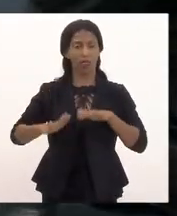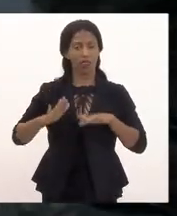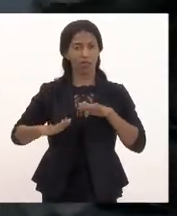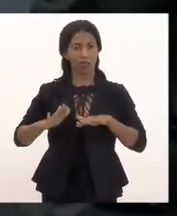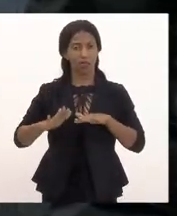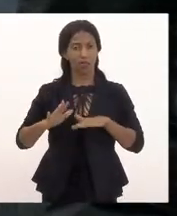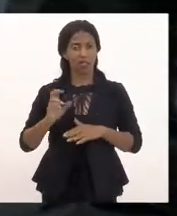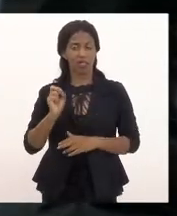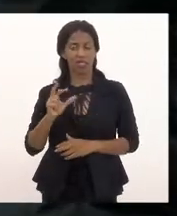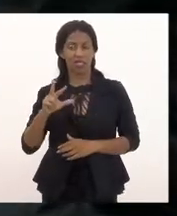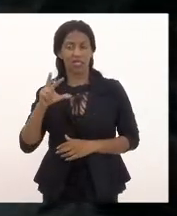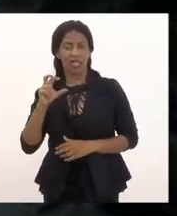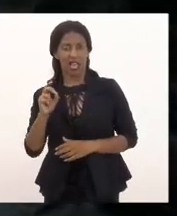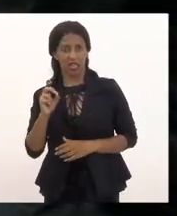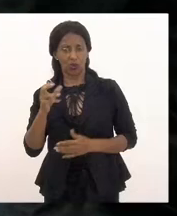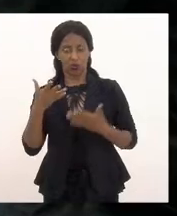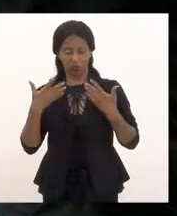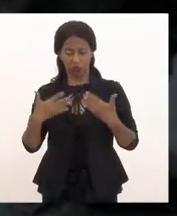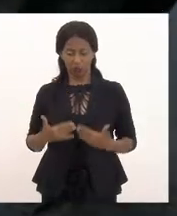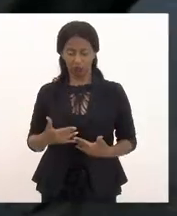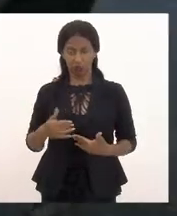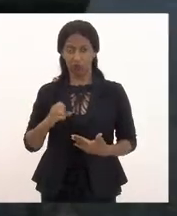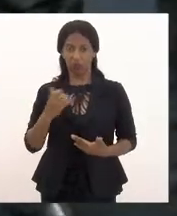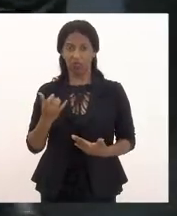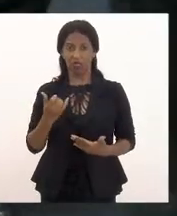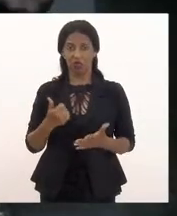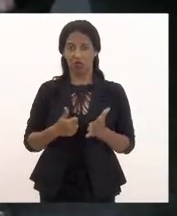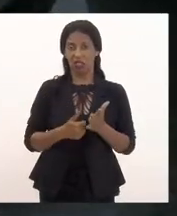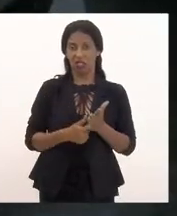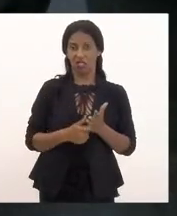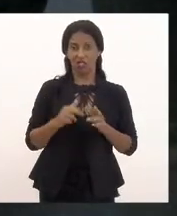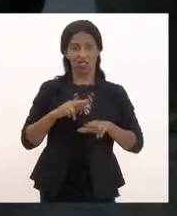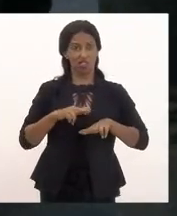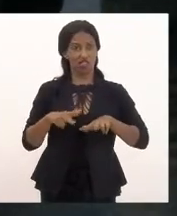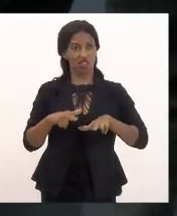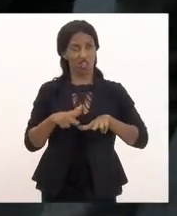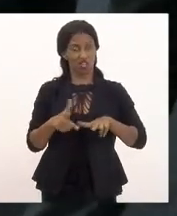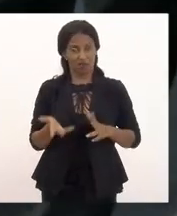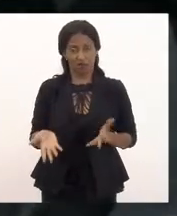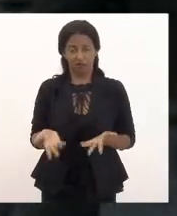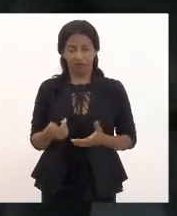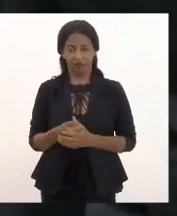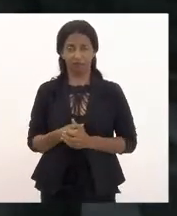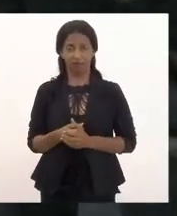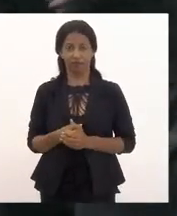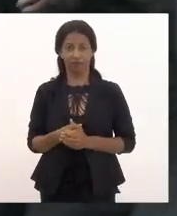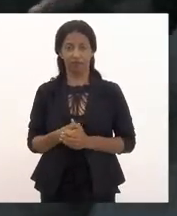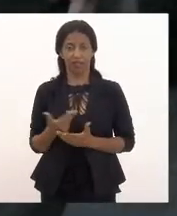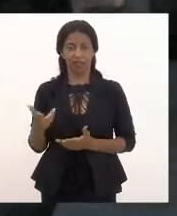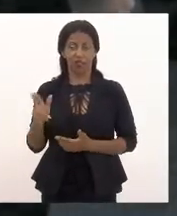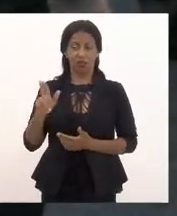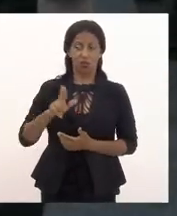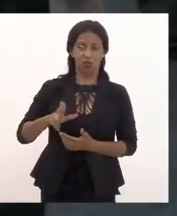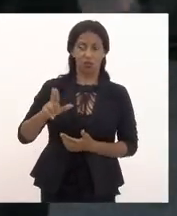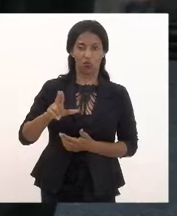seu sexo biológico e a sua identidade de gênero. São usados